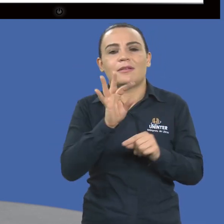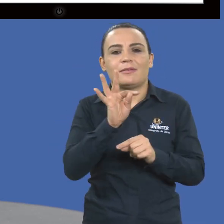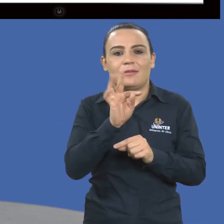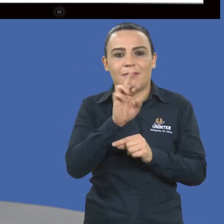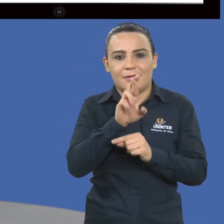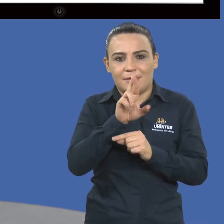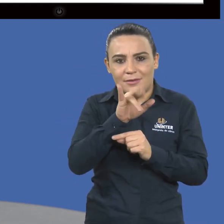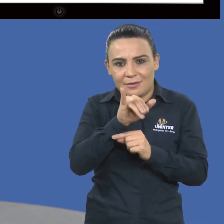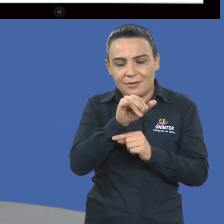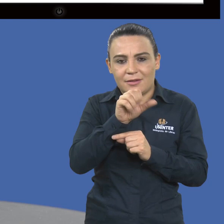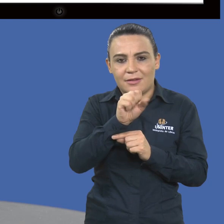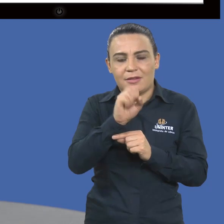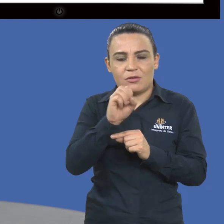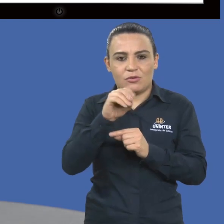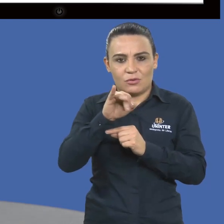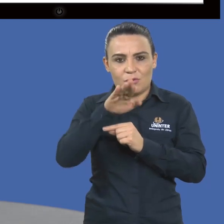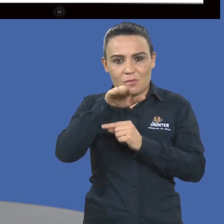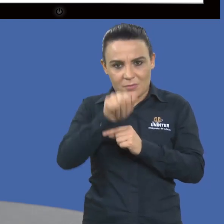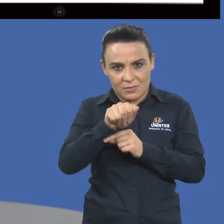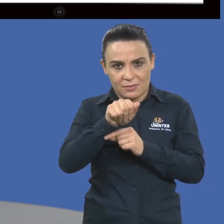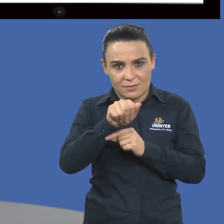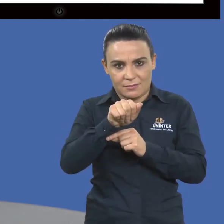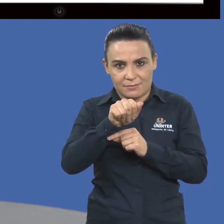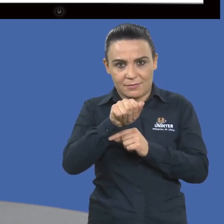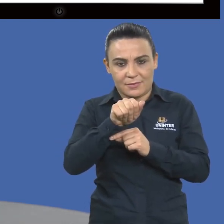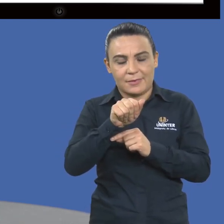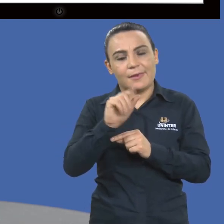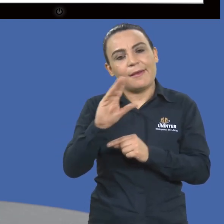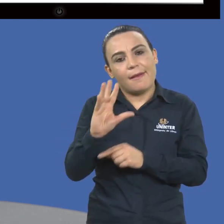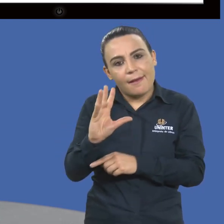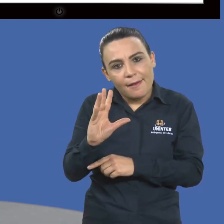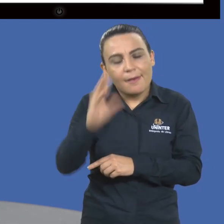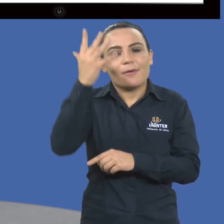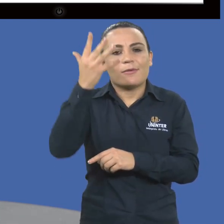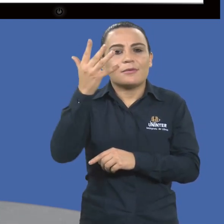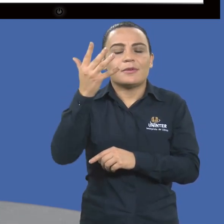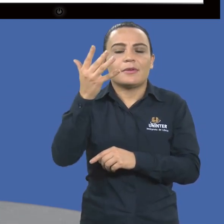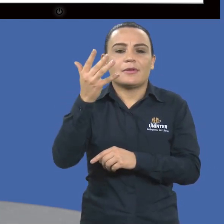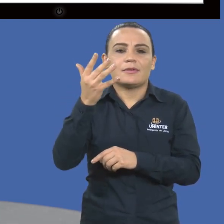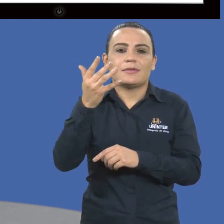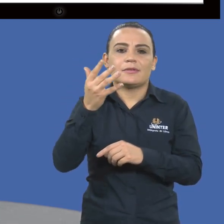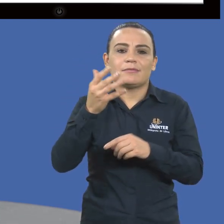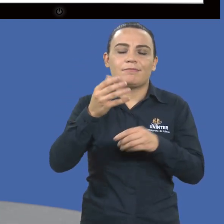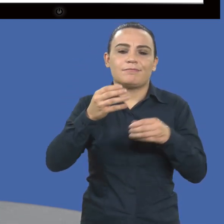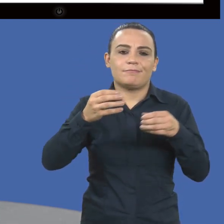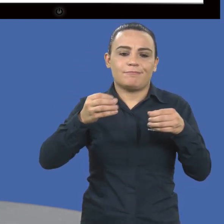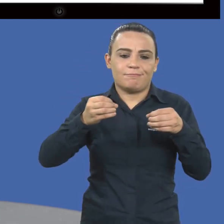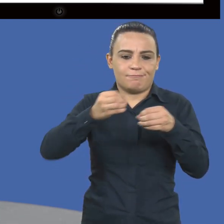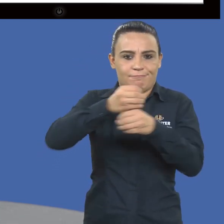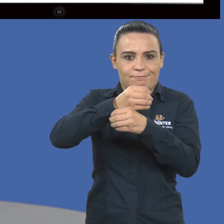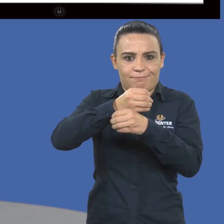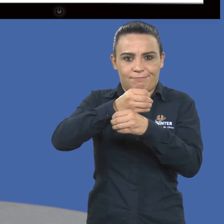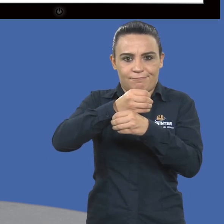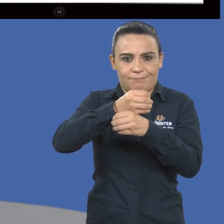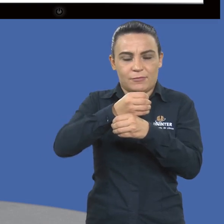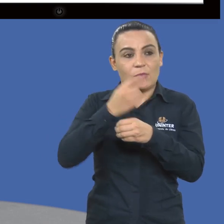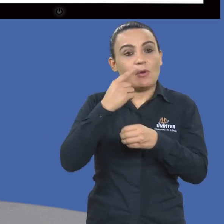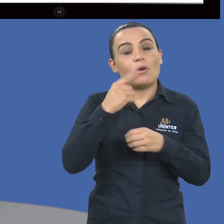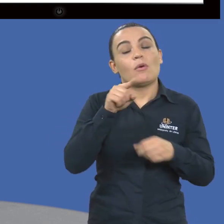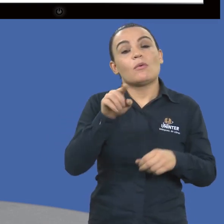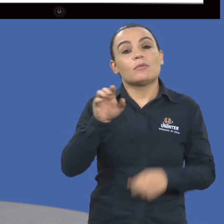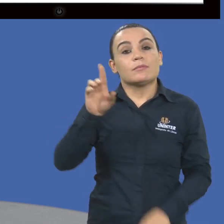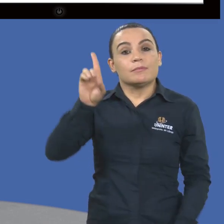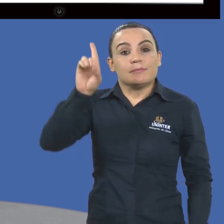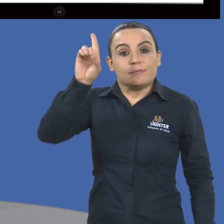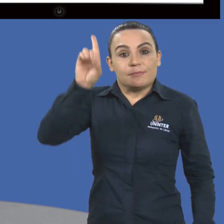trissomia. É uma das formas, um erro na meiose 1. Ou então, no